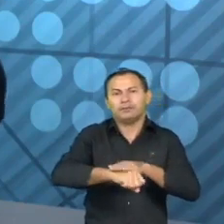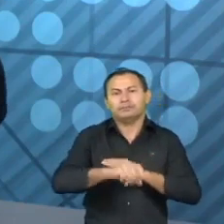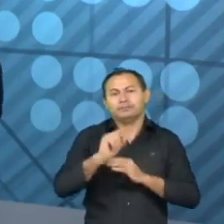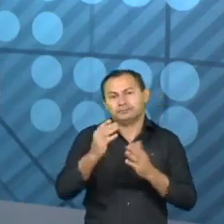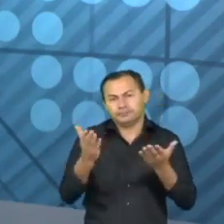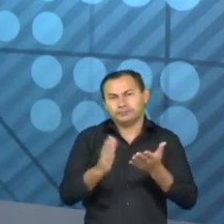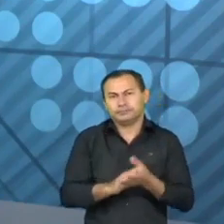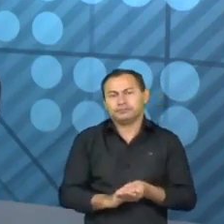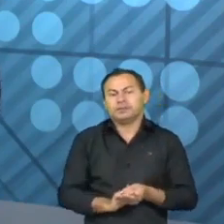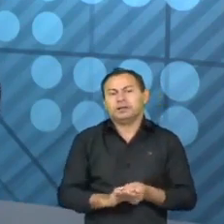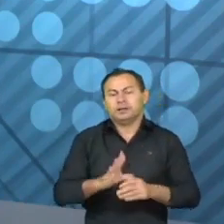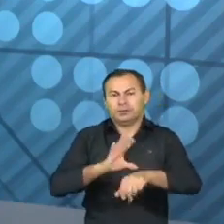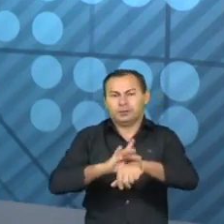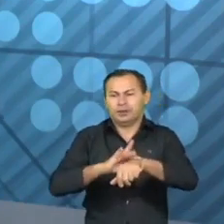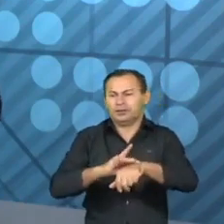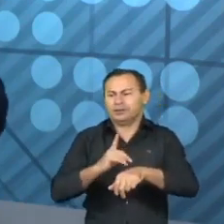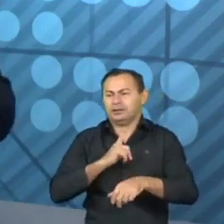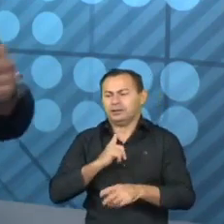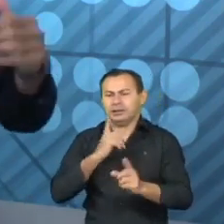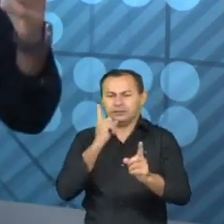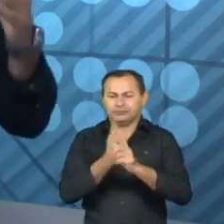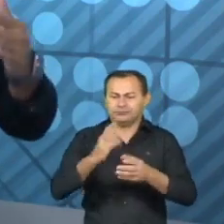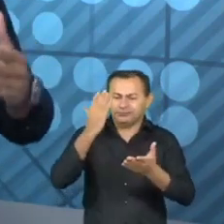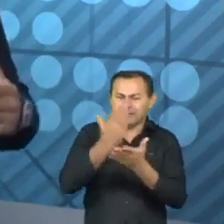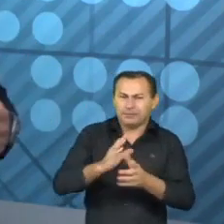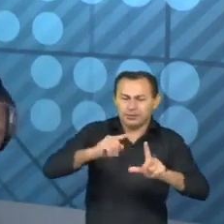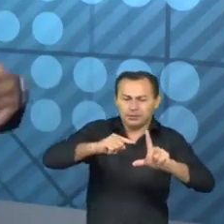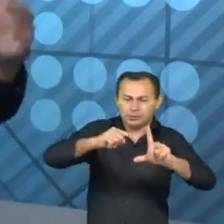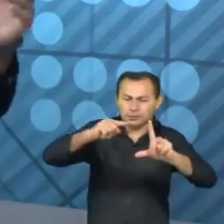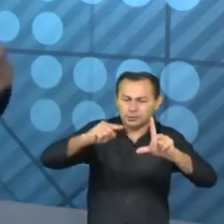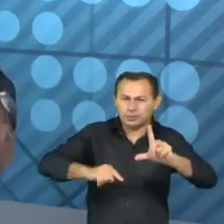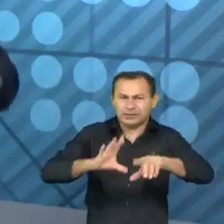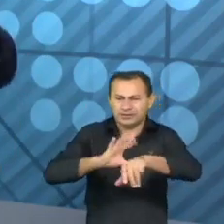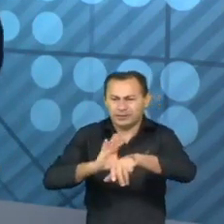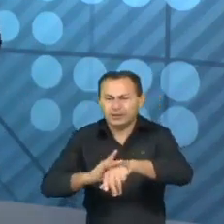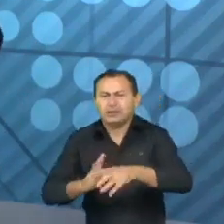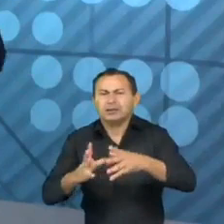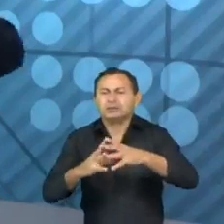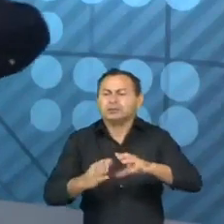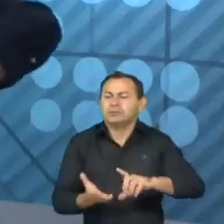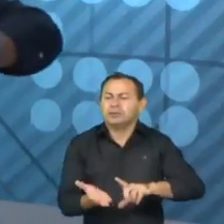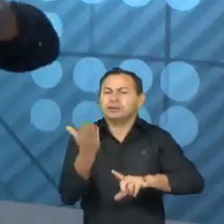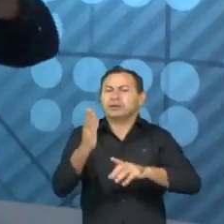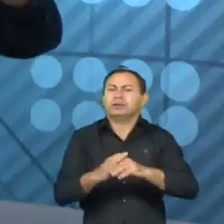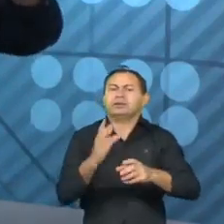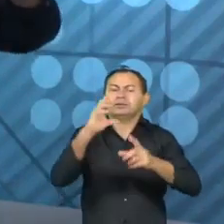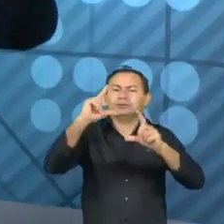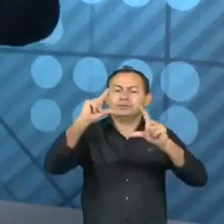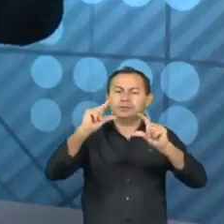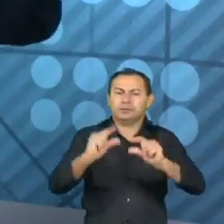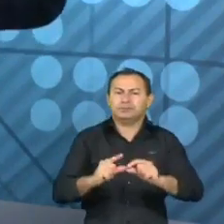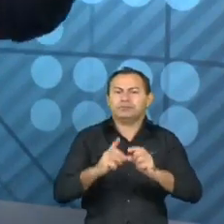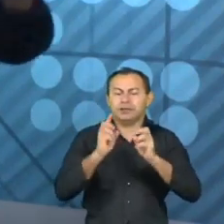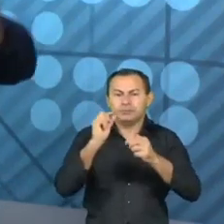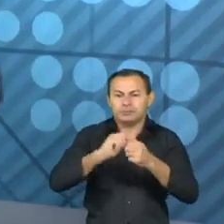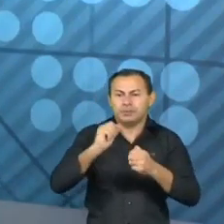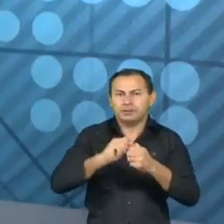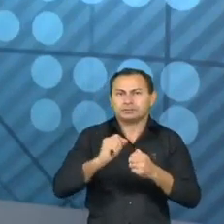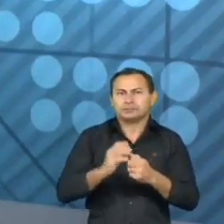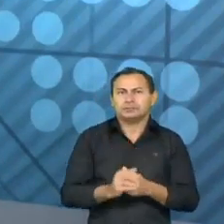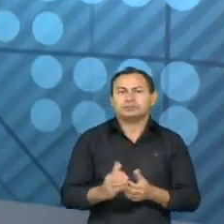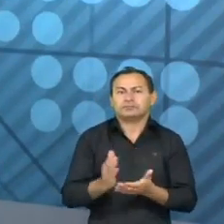que para doenças, nós temos que achatar essa curva, a curva de contágio, ela está subindo, a gente tem que achatar essa curva. Vamos fazer